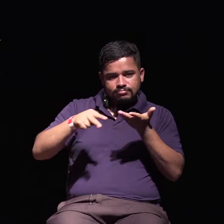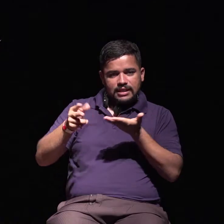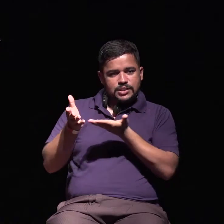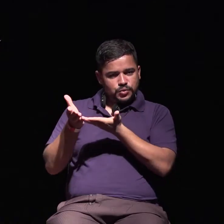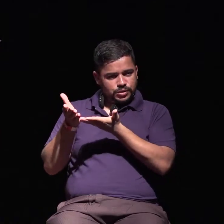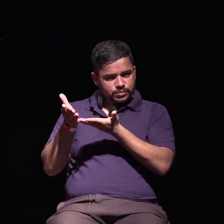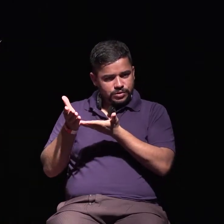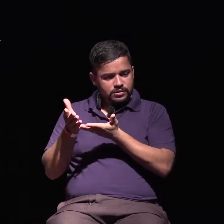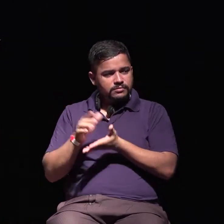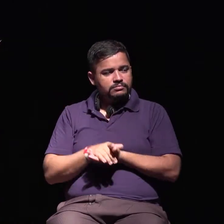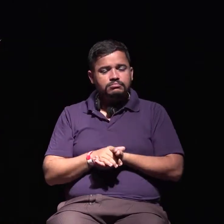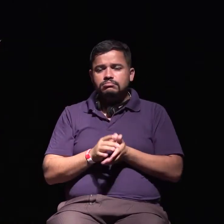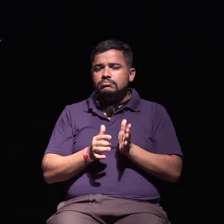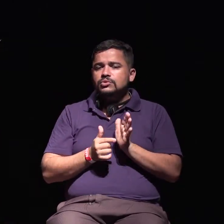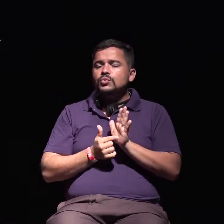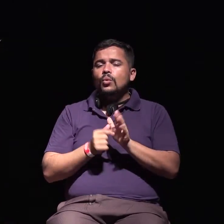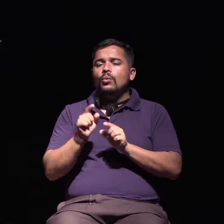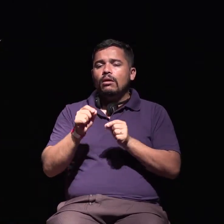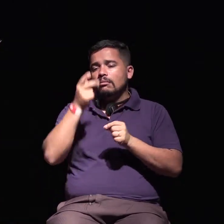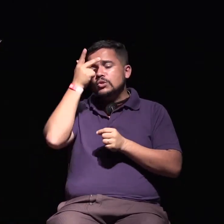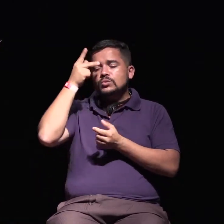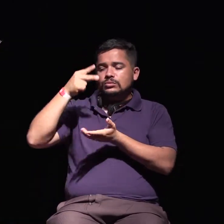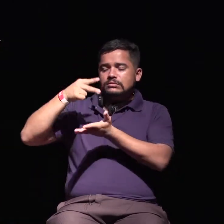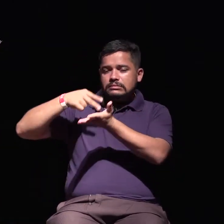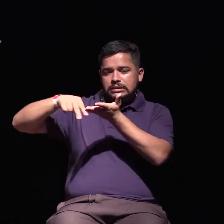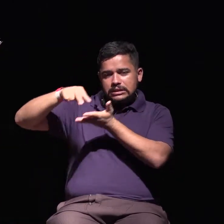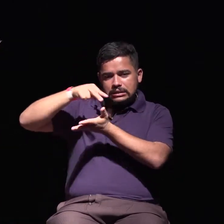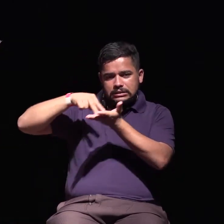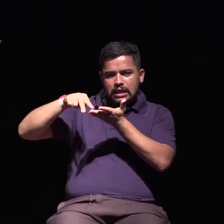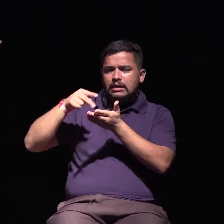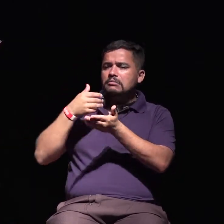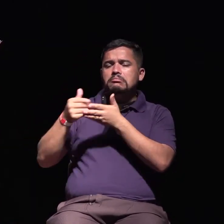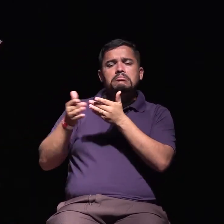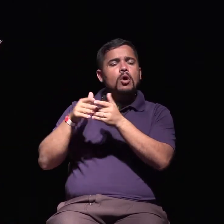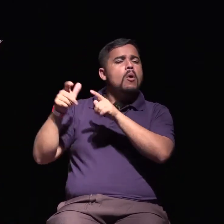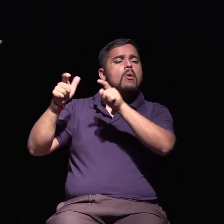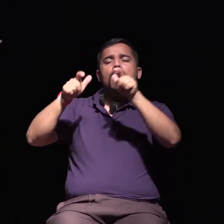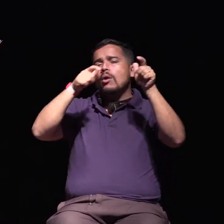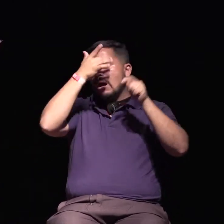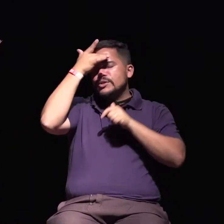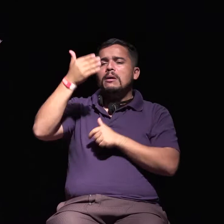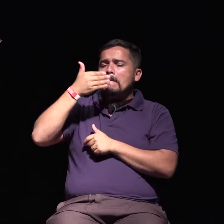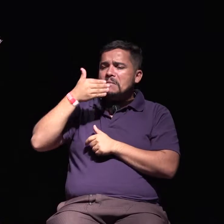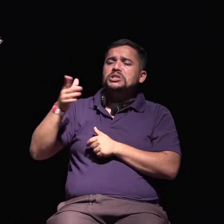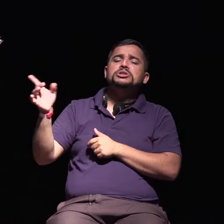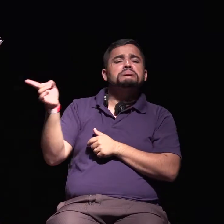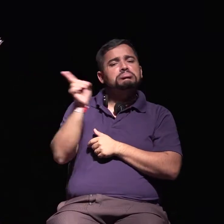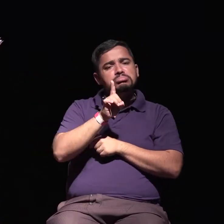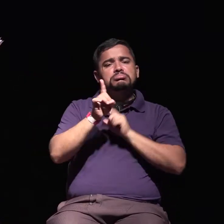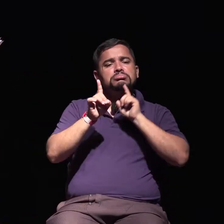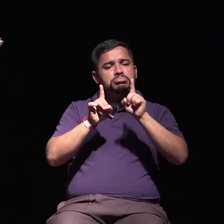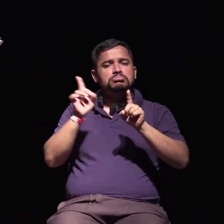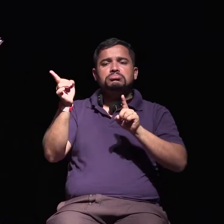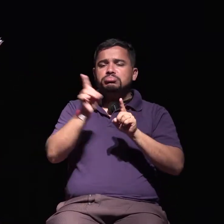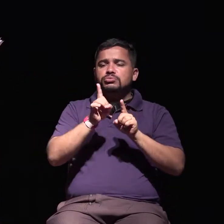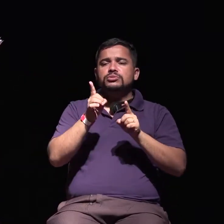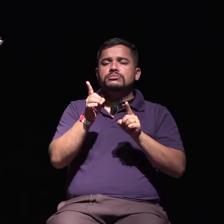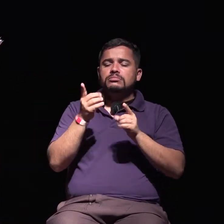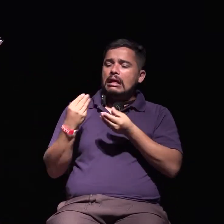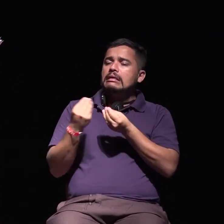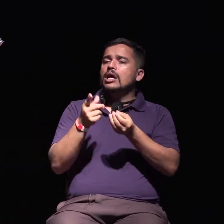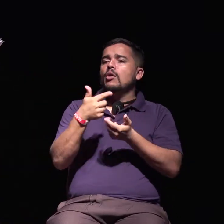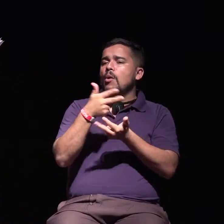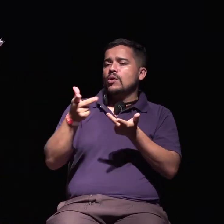A encomenda pressupõe um dançarino que realiza seu ofício em qualquer local que seja solicitado, entregando um bem não utilitário,